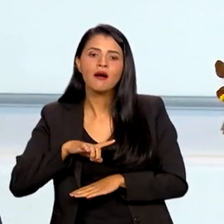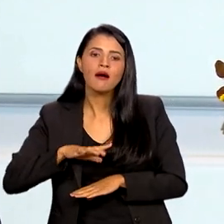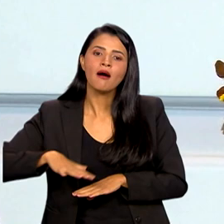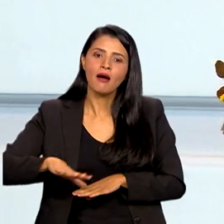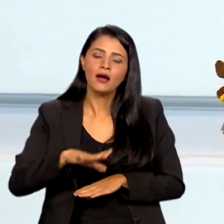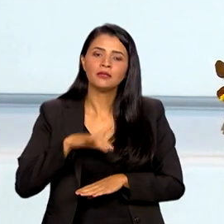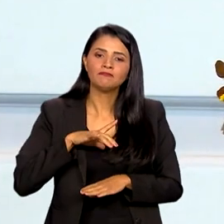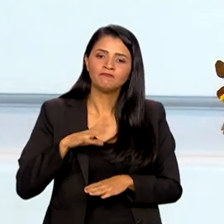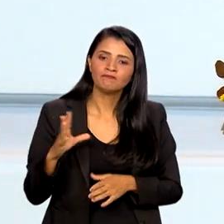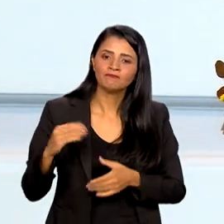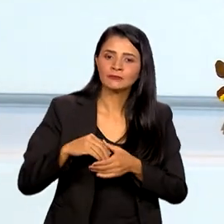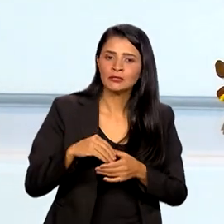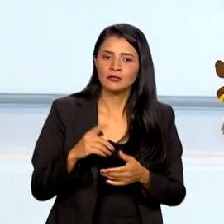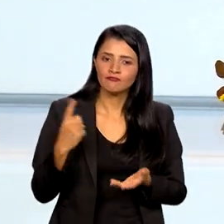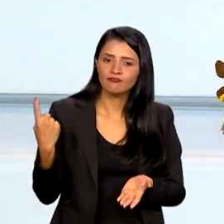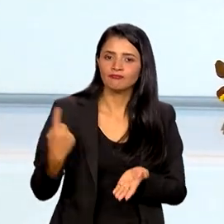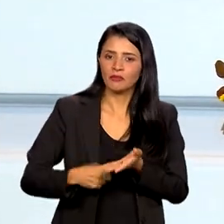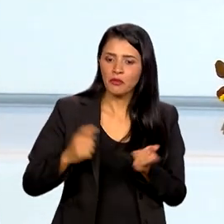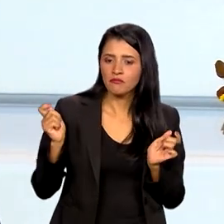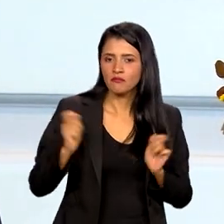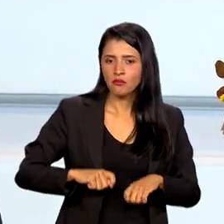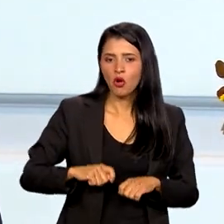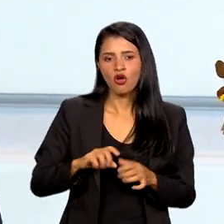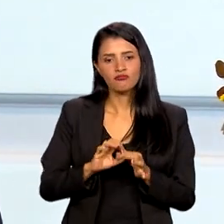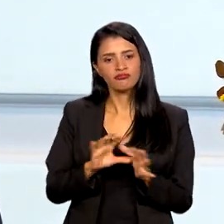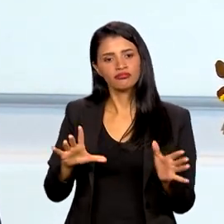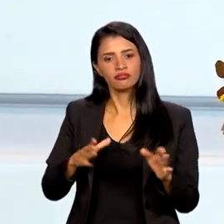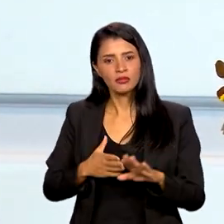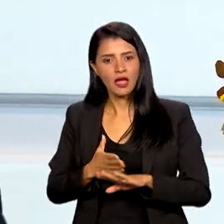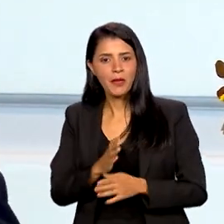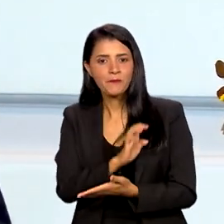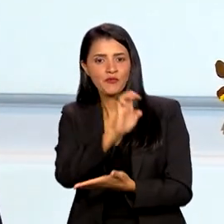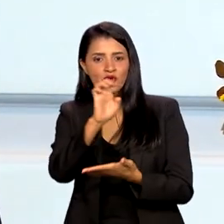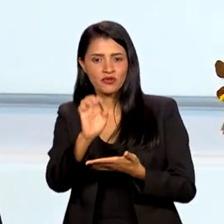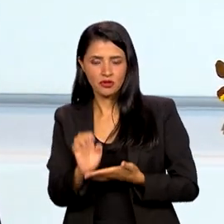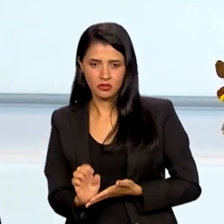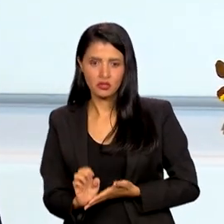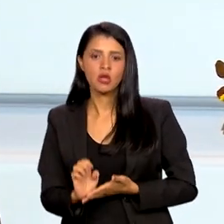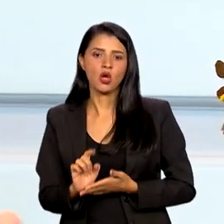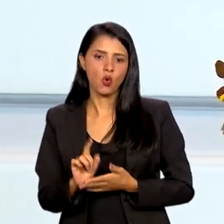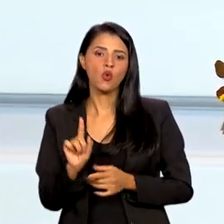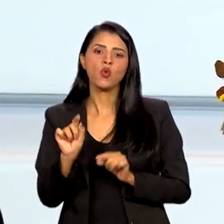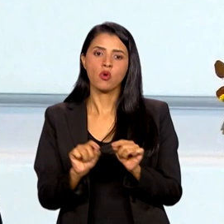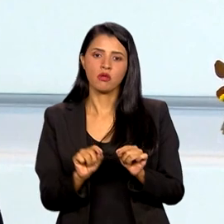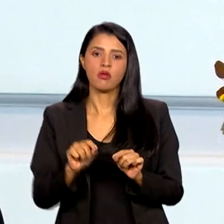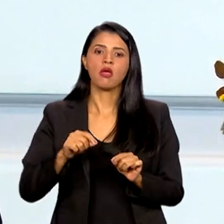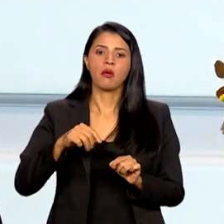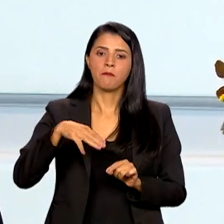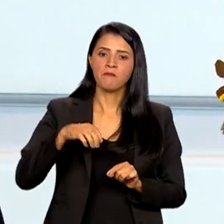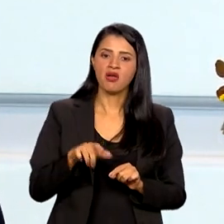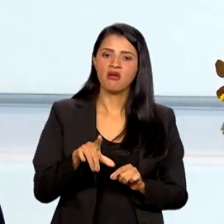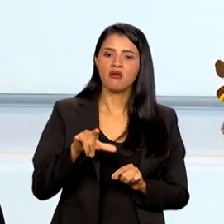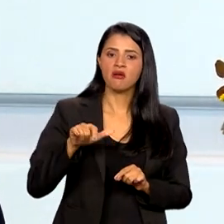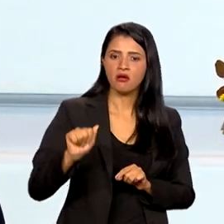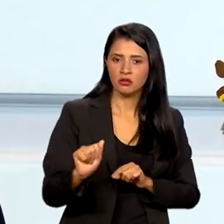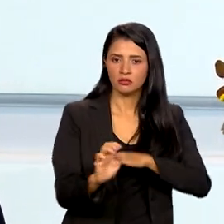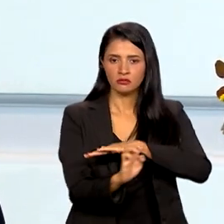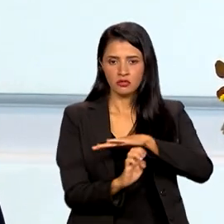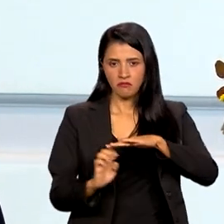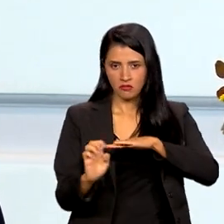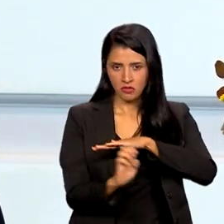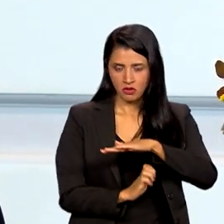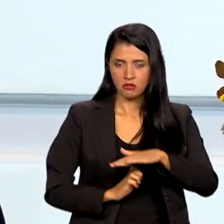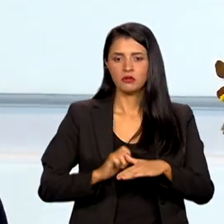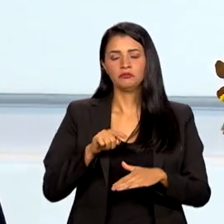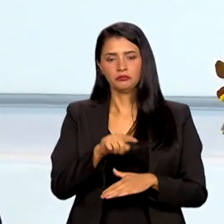no rol dos habilitados à exportação, sobretudo as média empresas, né? O